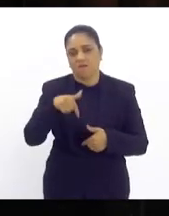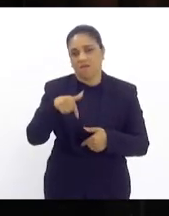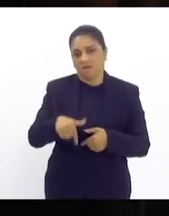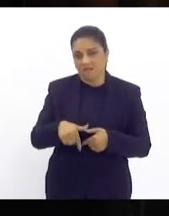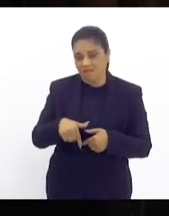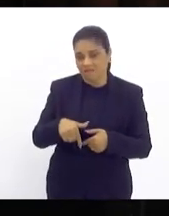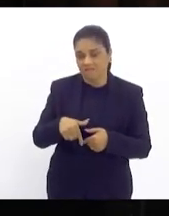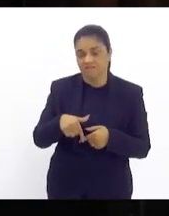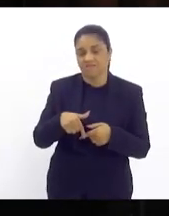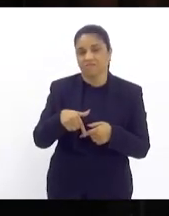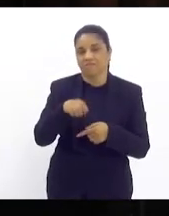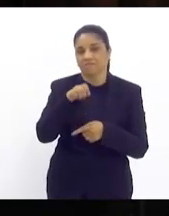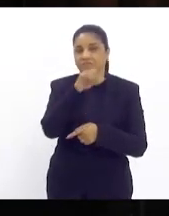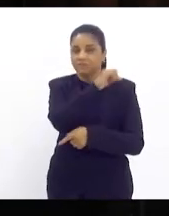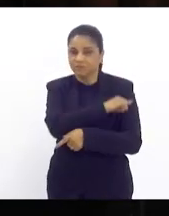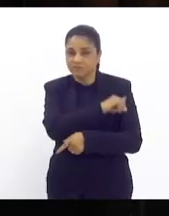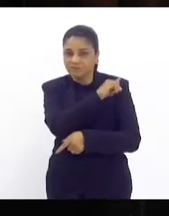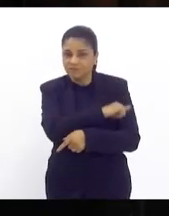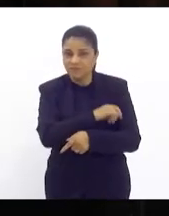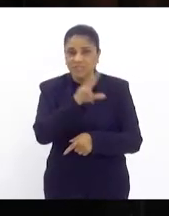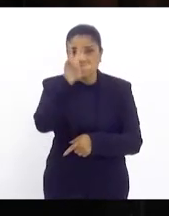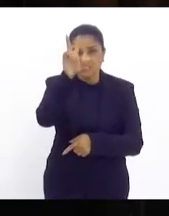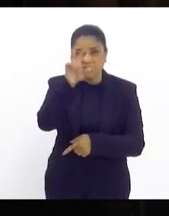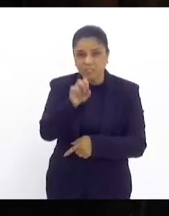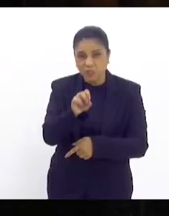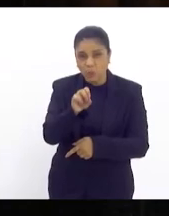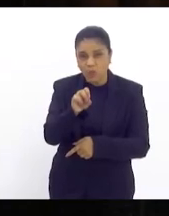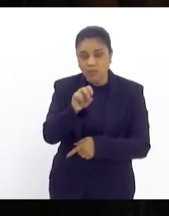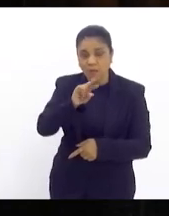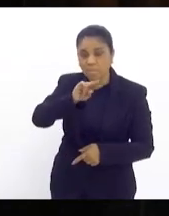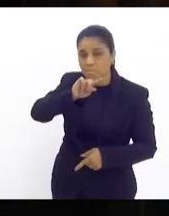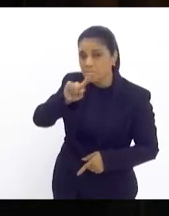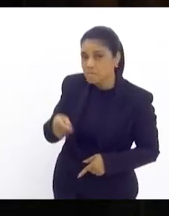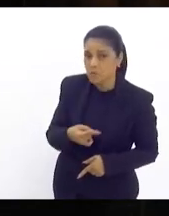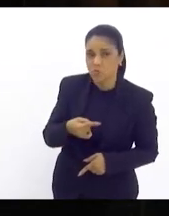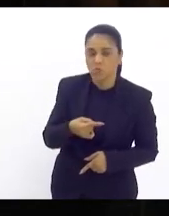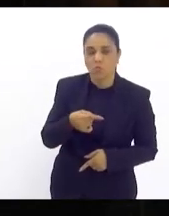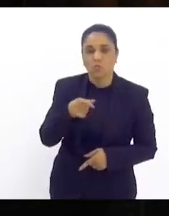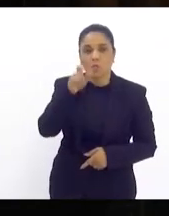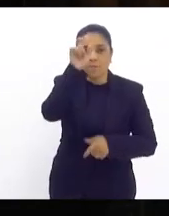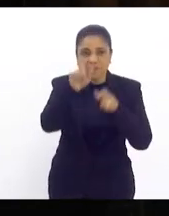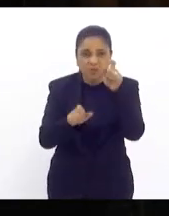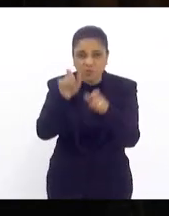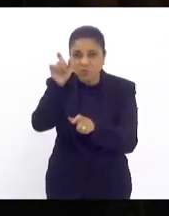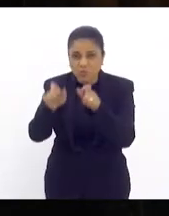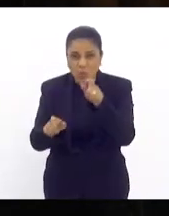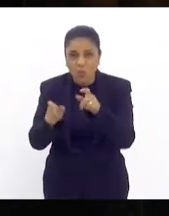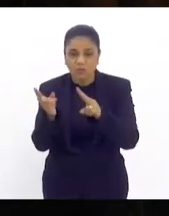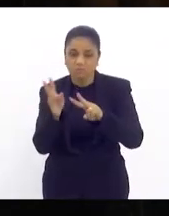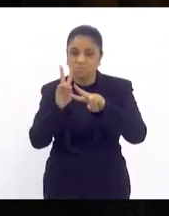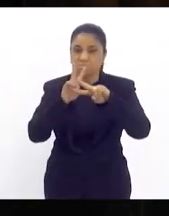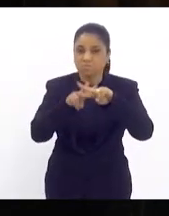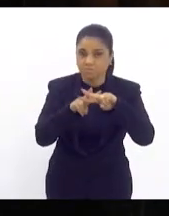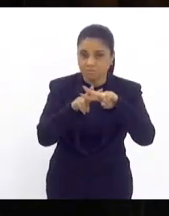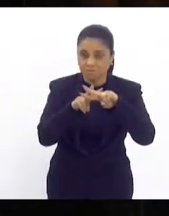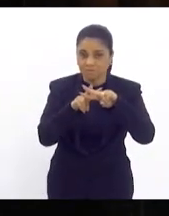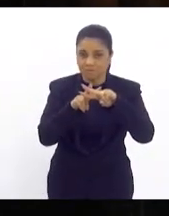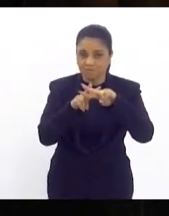que tem 50 mais de 50 mil pessoas encarceradas